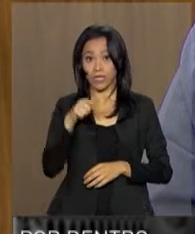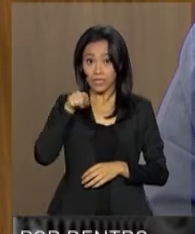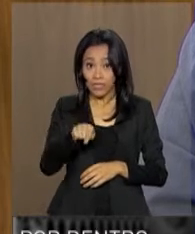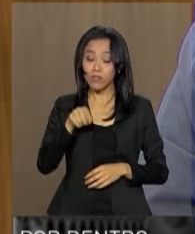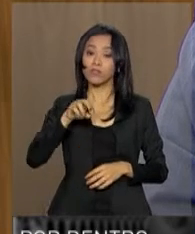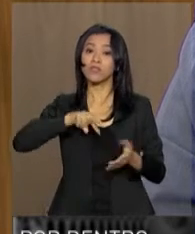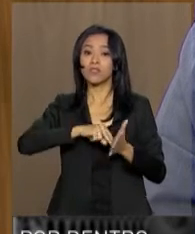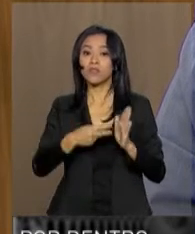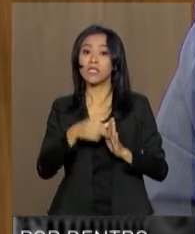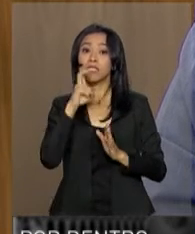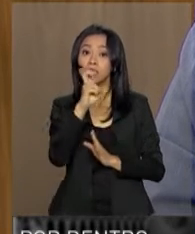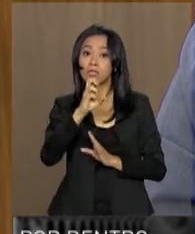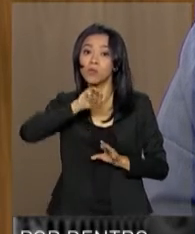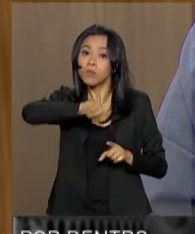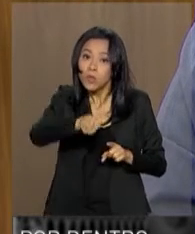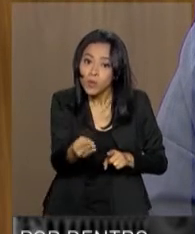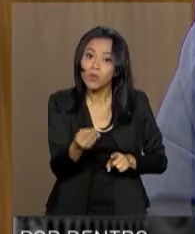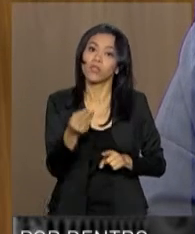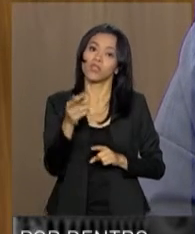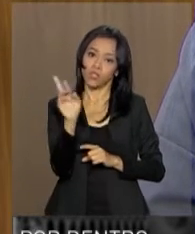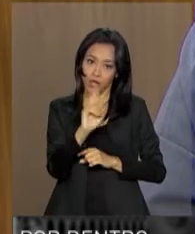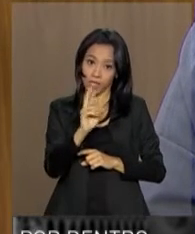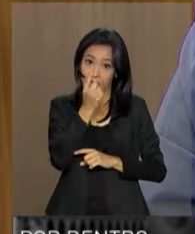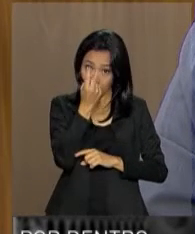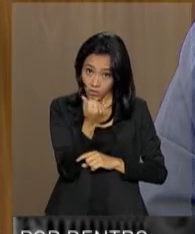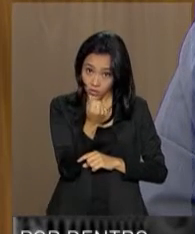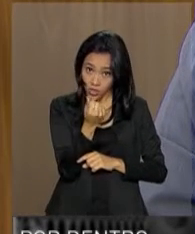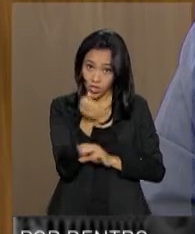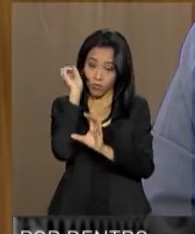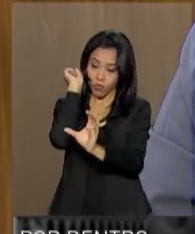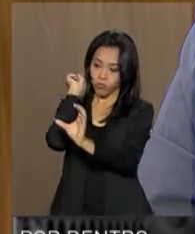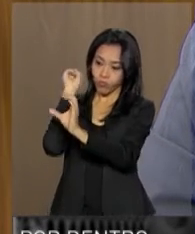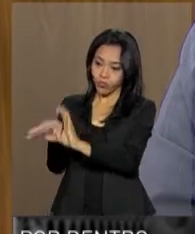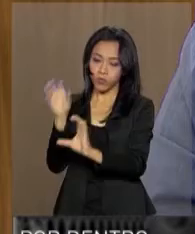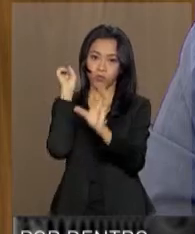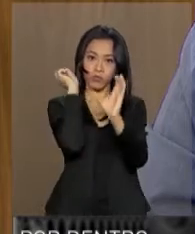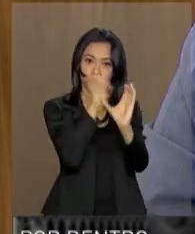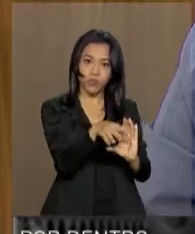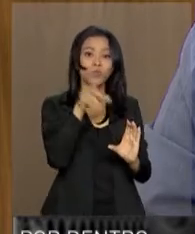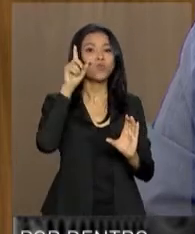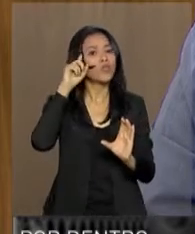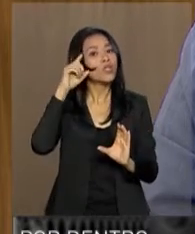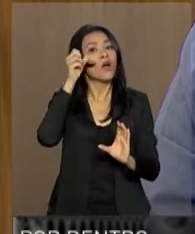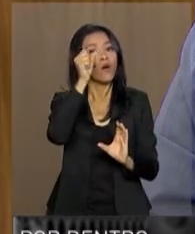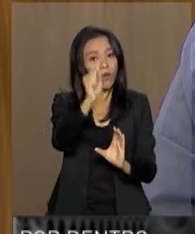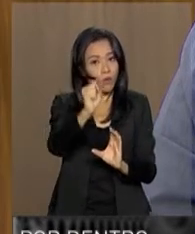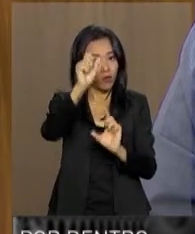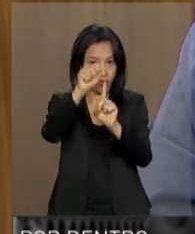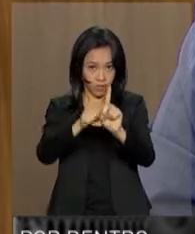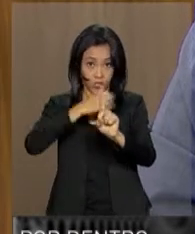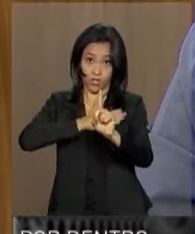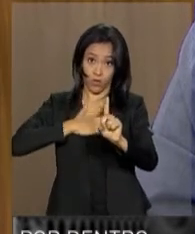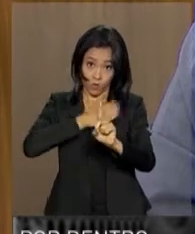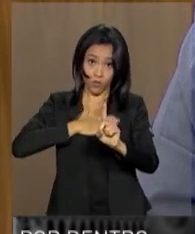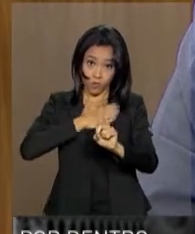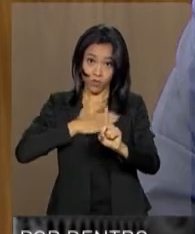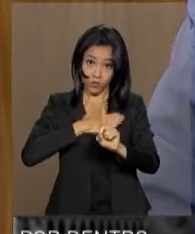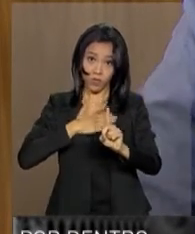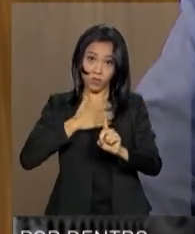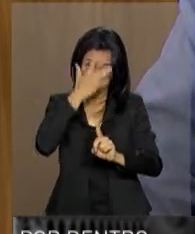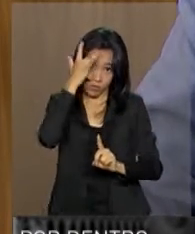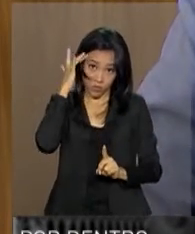reais esse volume vai ser depositado no dia 8 de agosto para esses correntistas então